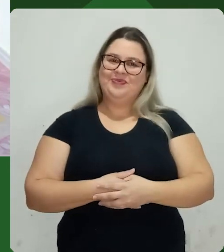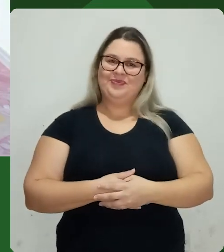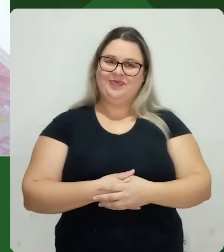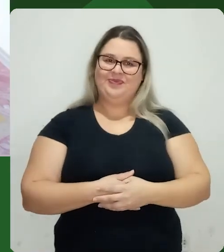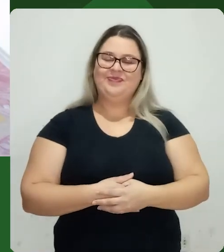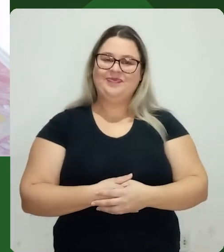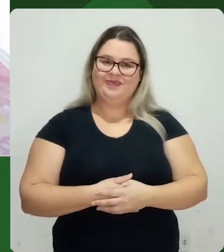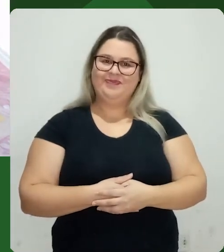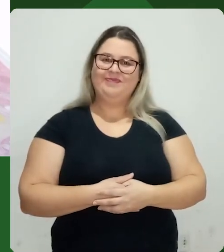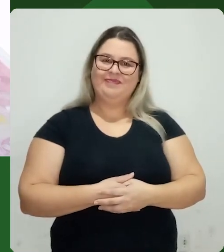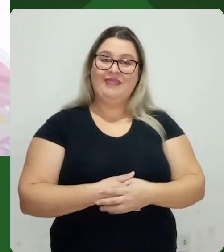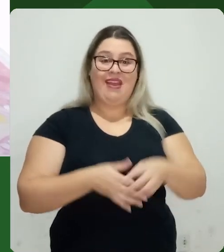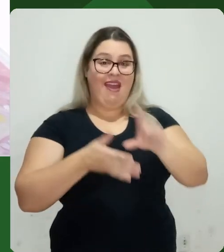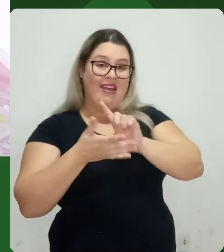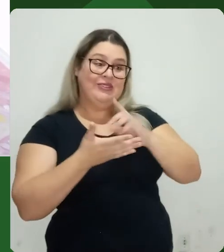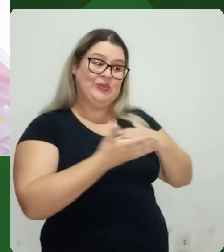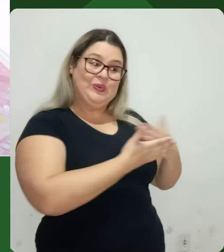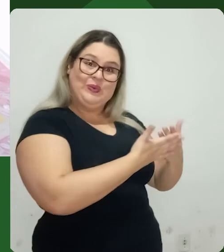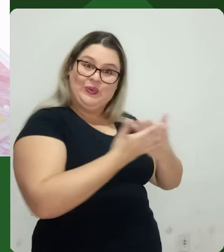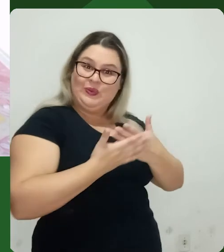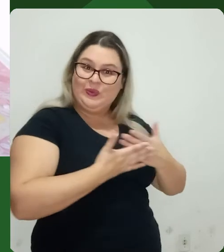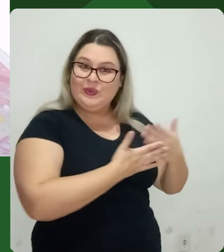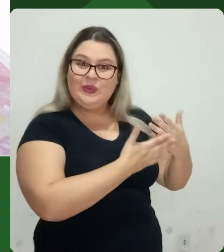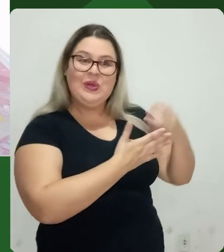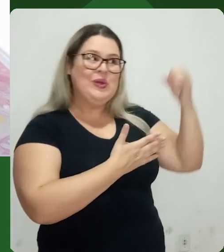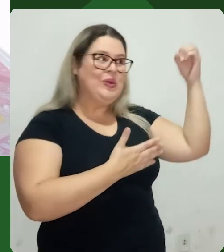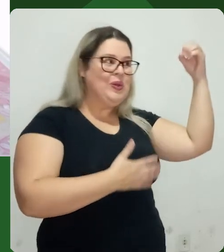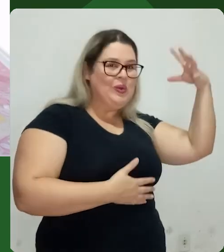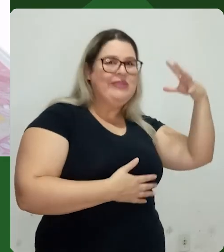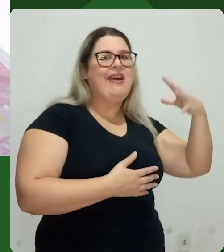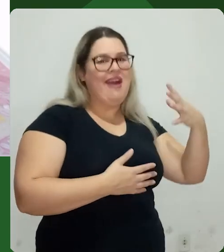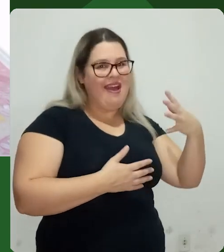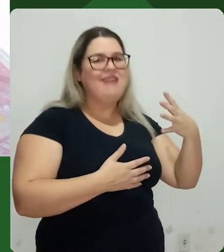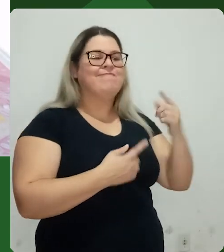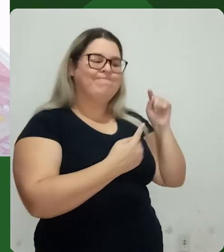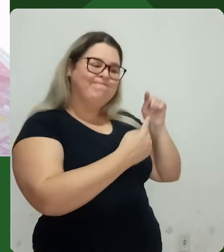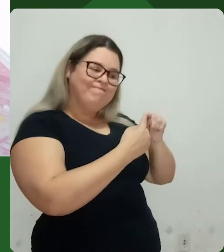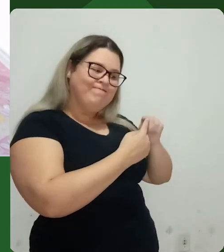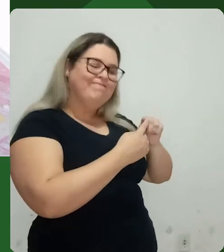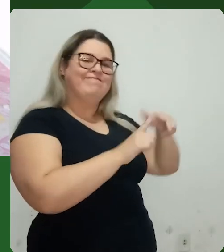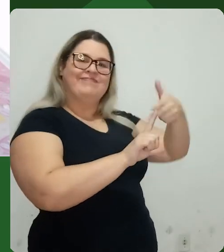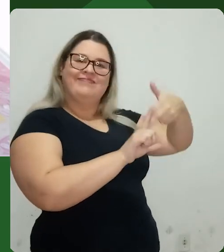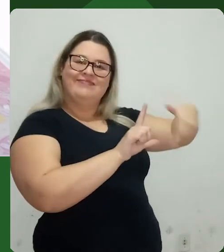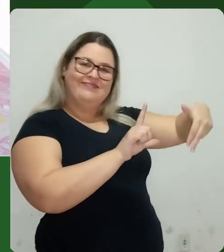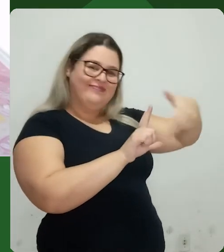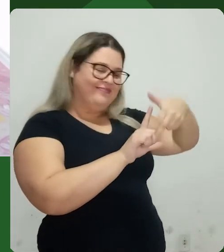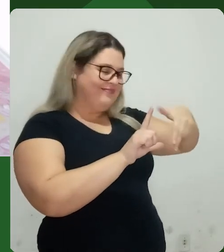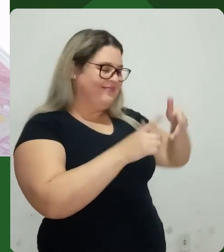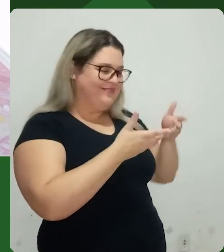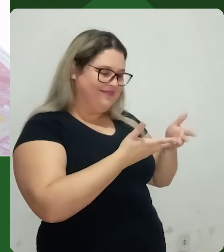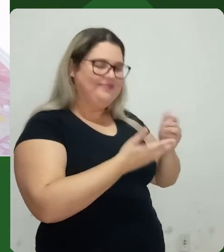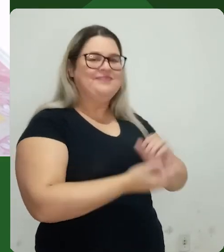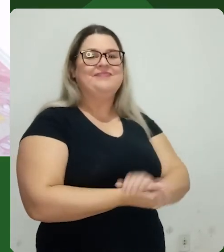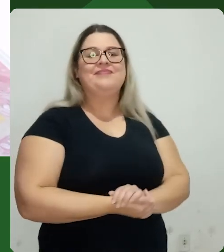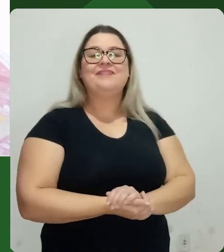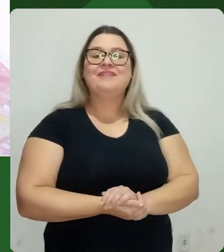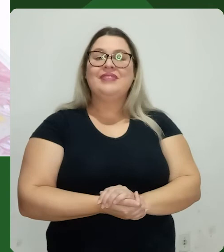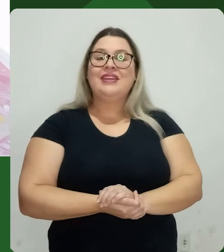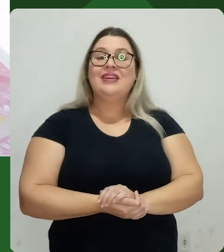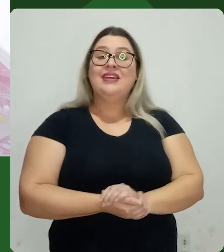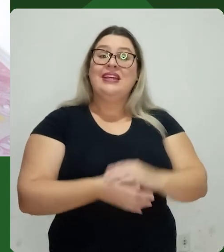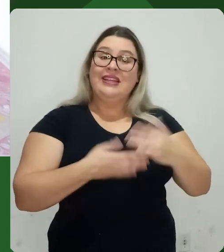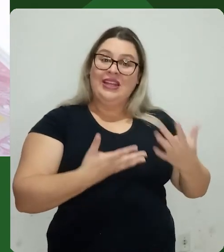aqui, eu quero colocar a luz de volta. E essa é a situação que a gente já analisou juntos antes e que funciona pra essa cena.